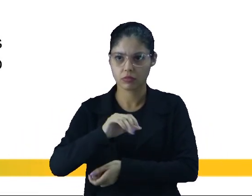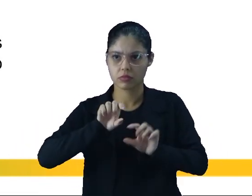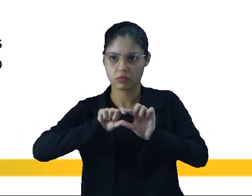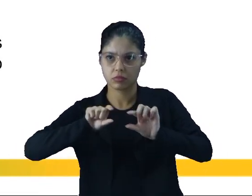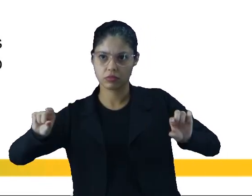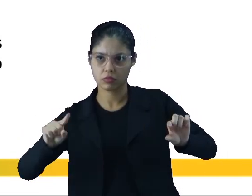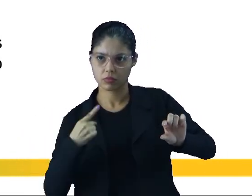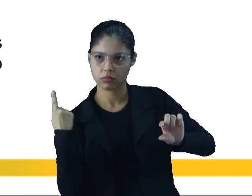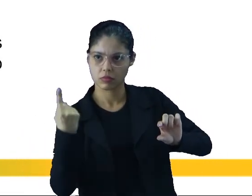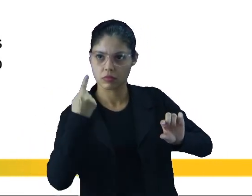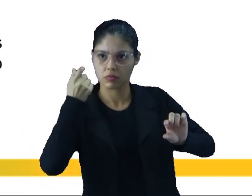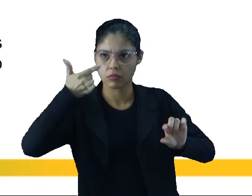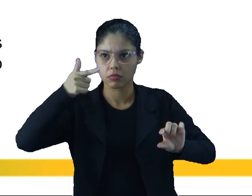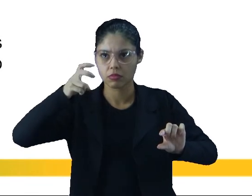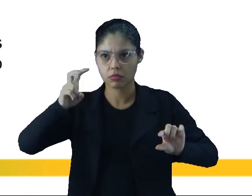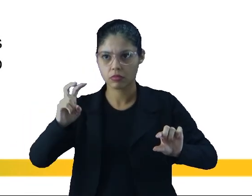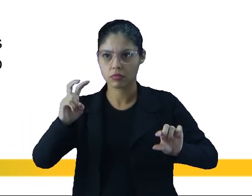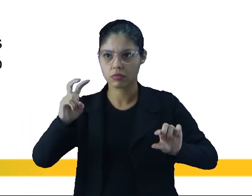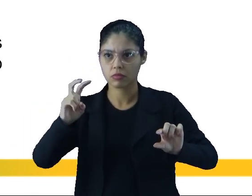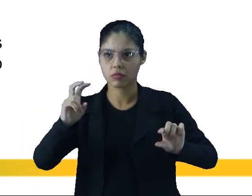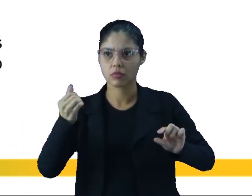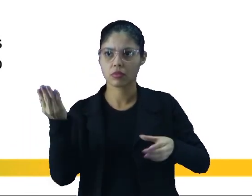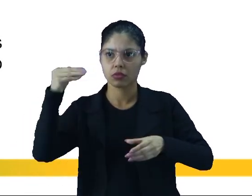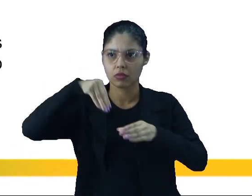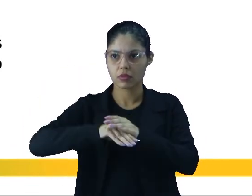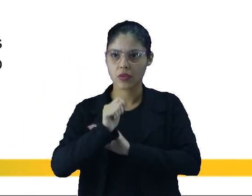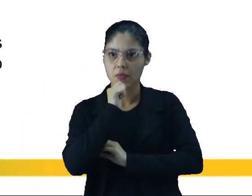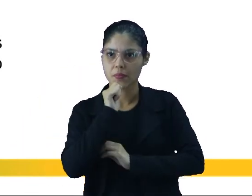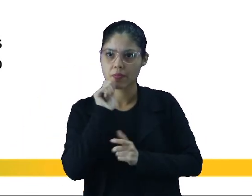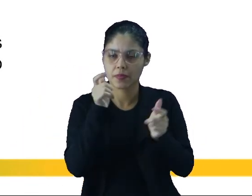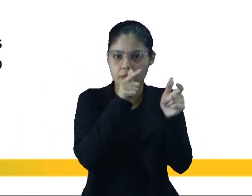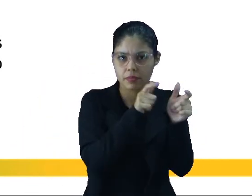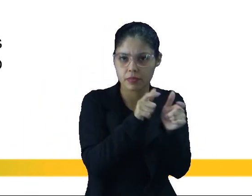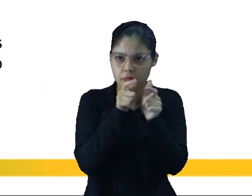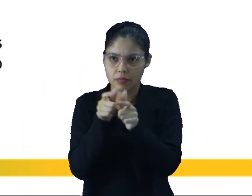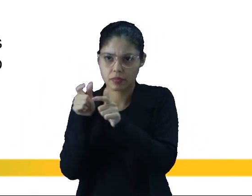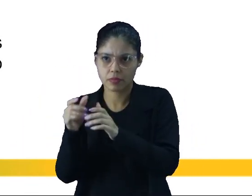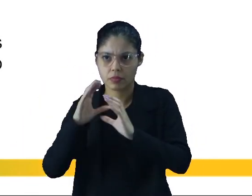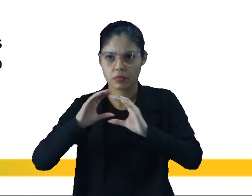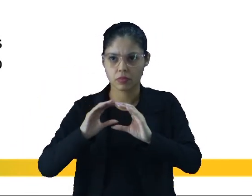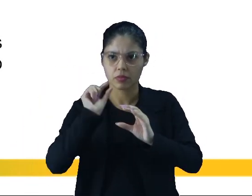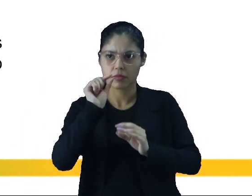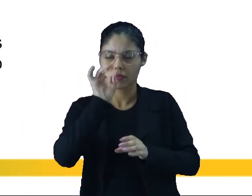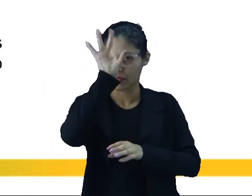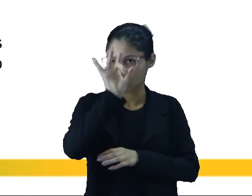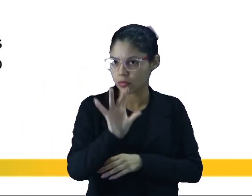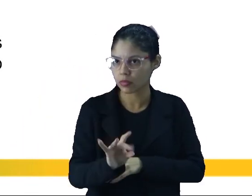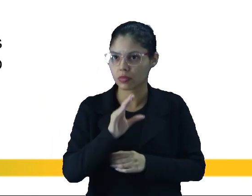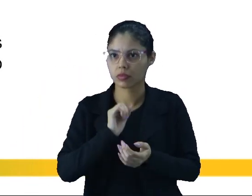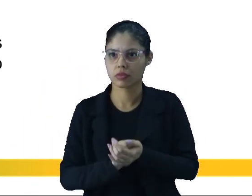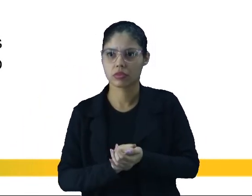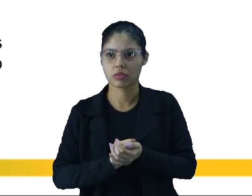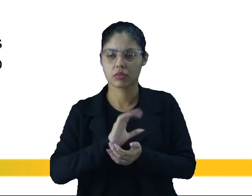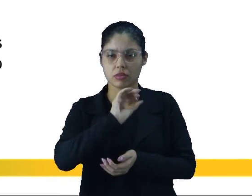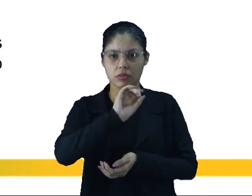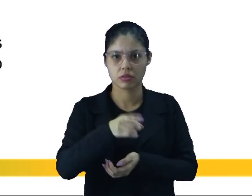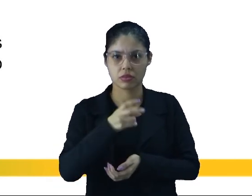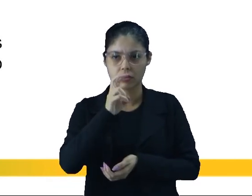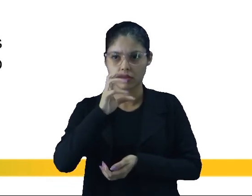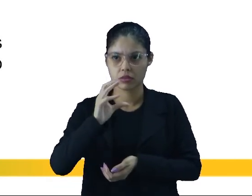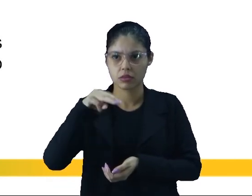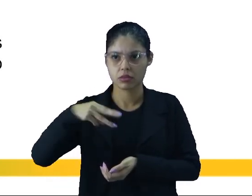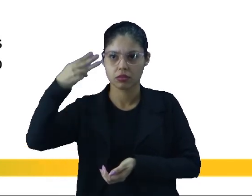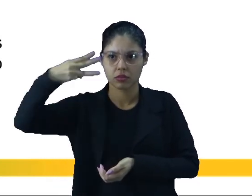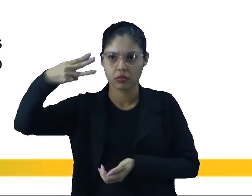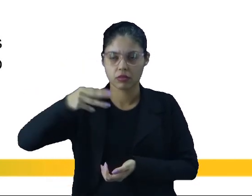e 25 de altura, foram depositadas em etapas pequenas esferas, cada uma com volume igual a meio